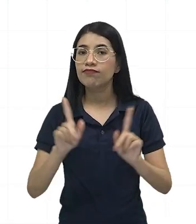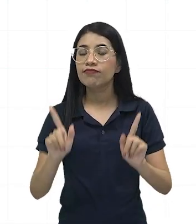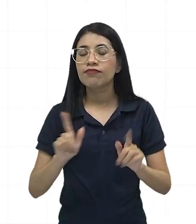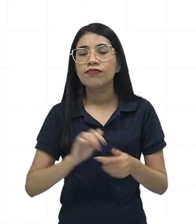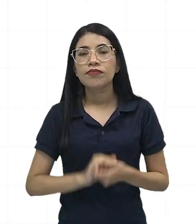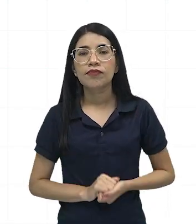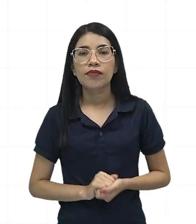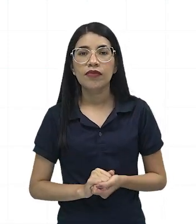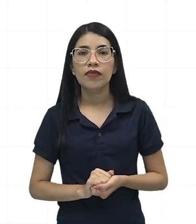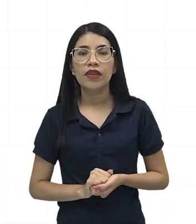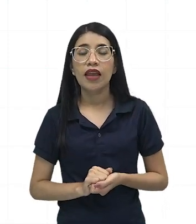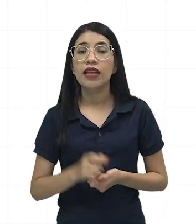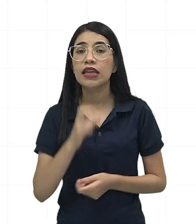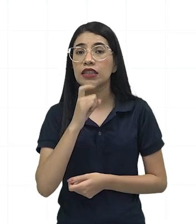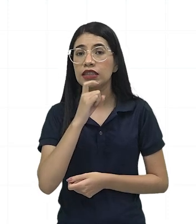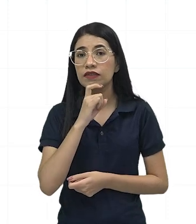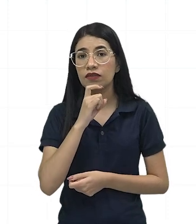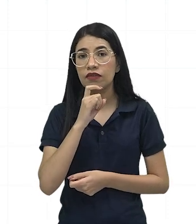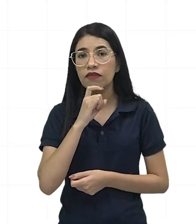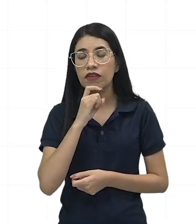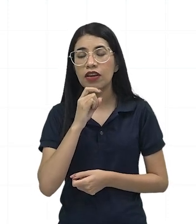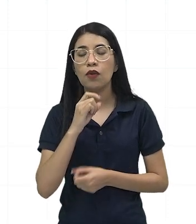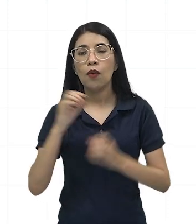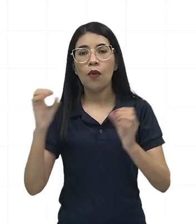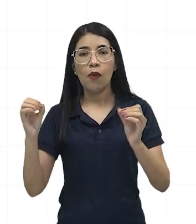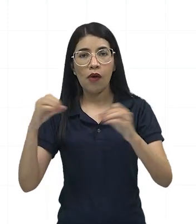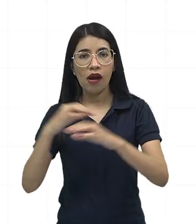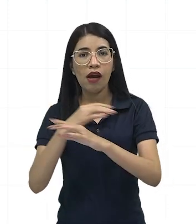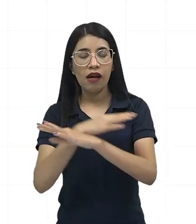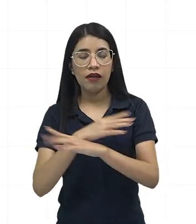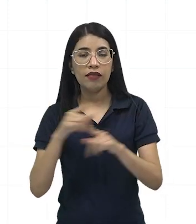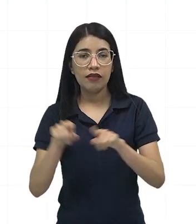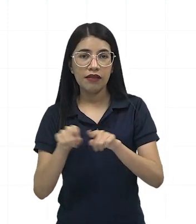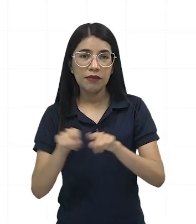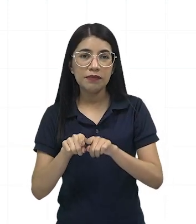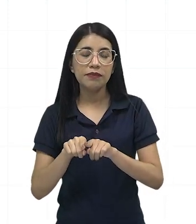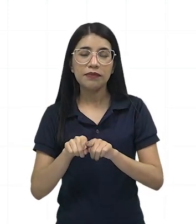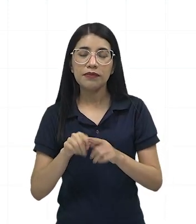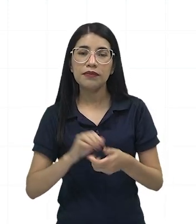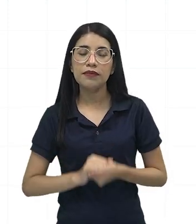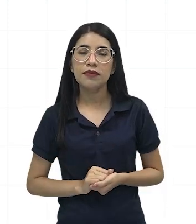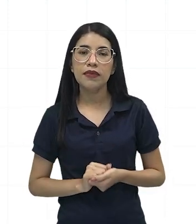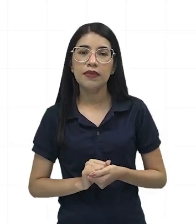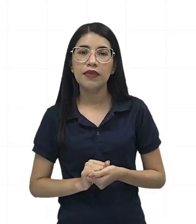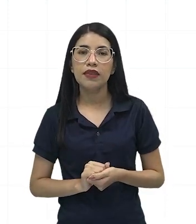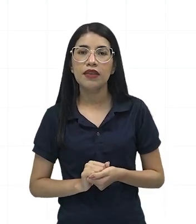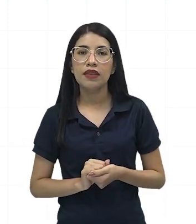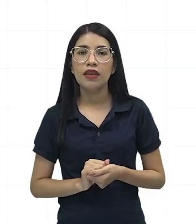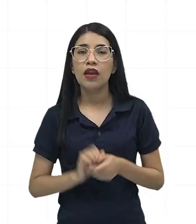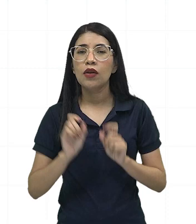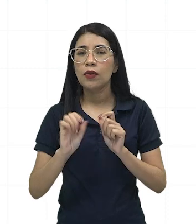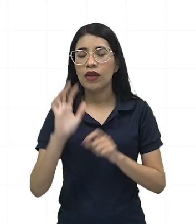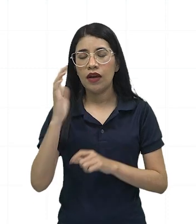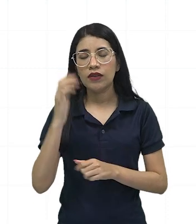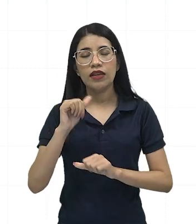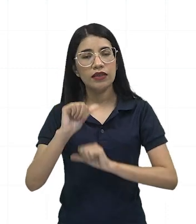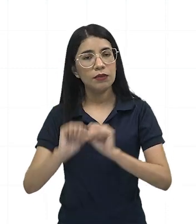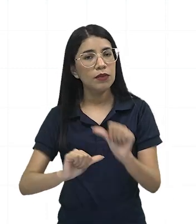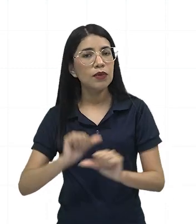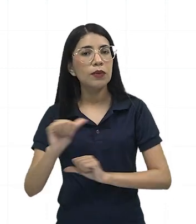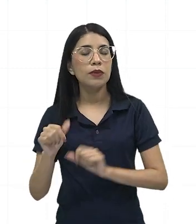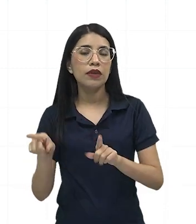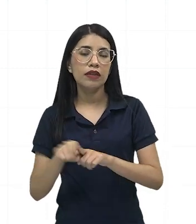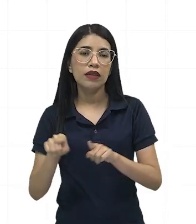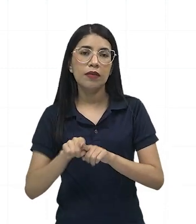contrário. Resfria as águas do Pacífico. E aí, esse resfriamento ocasiona mudanças